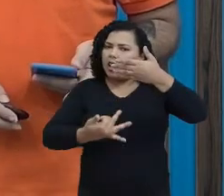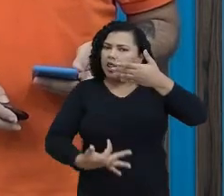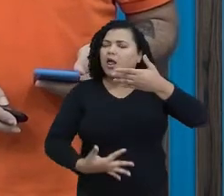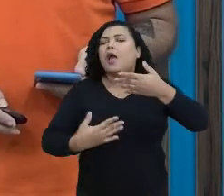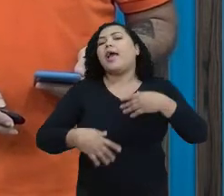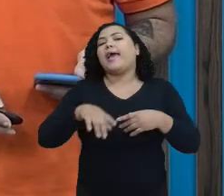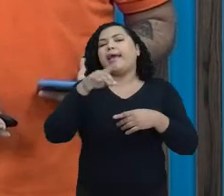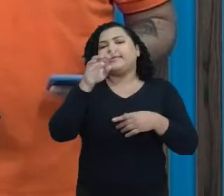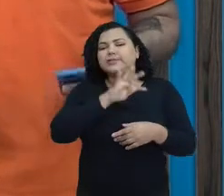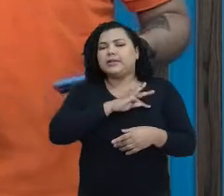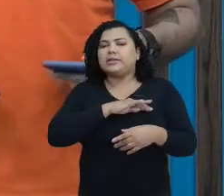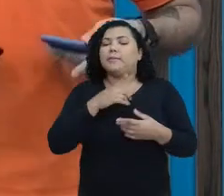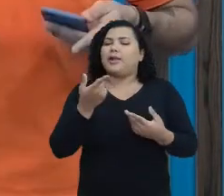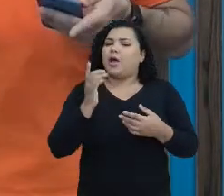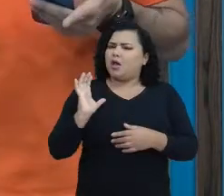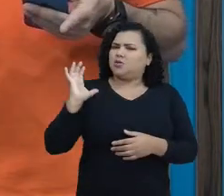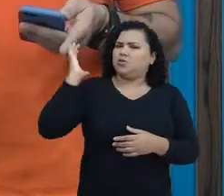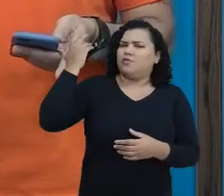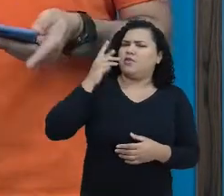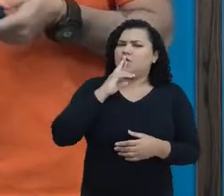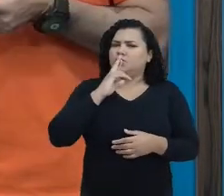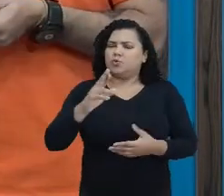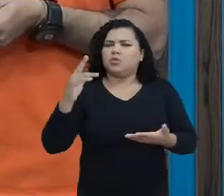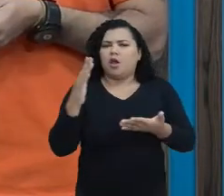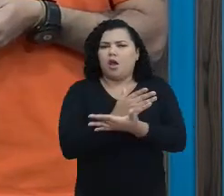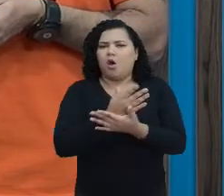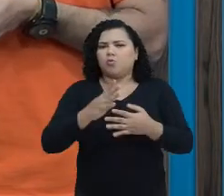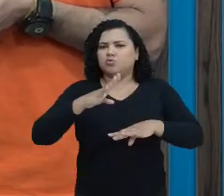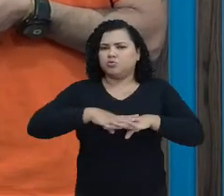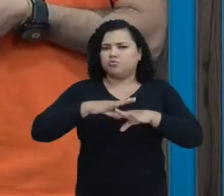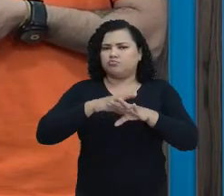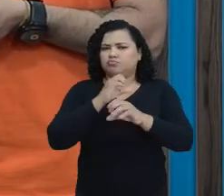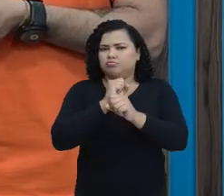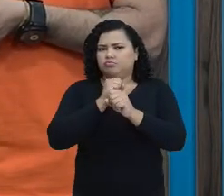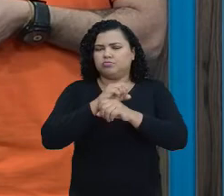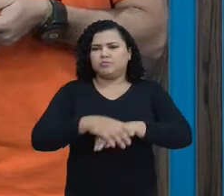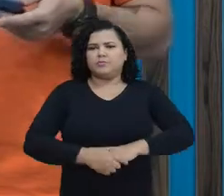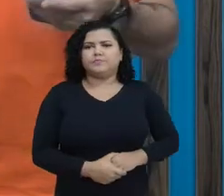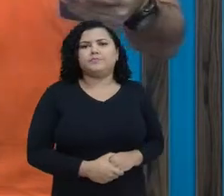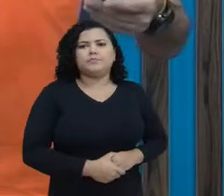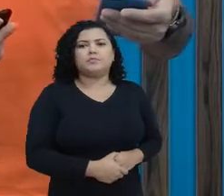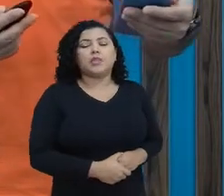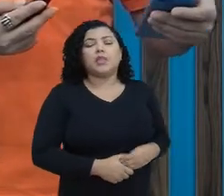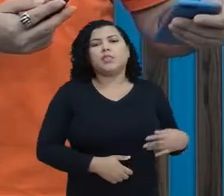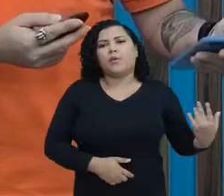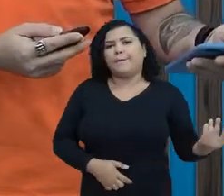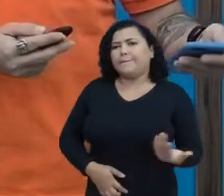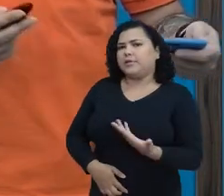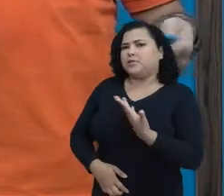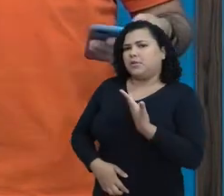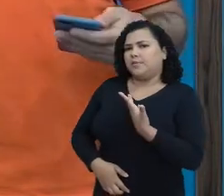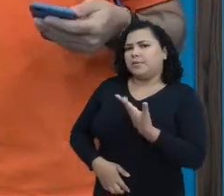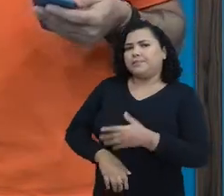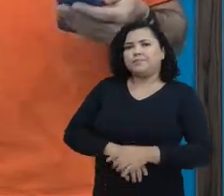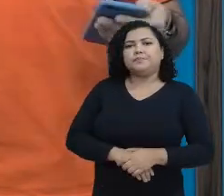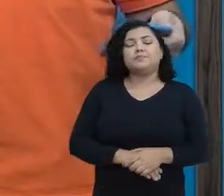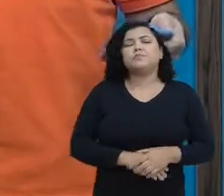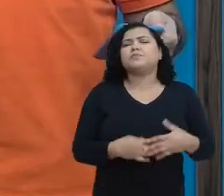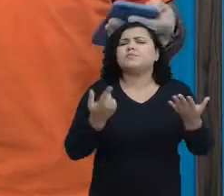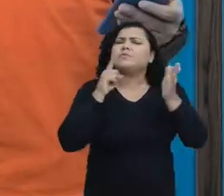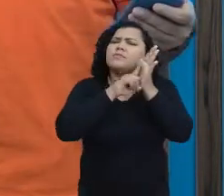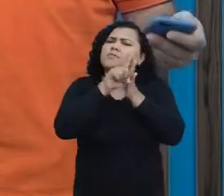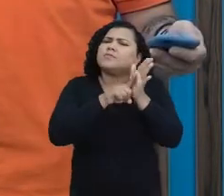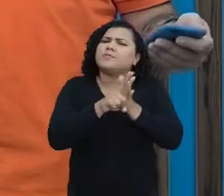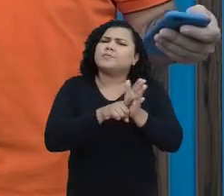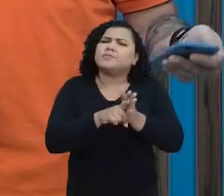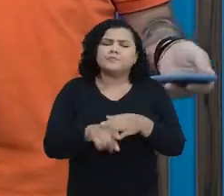alguns problemas, tá certo? Então a gente analisou quando a gente tem a razão comparada com outra, eu tentar analisar se